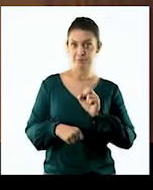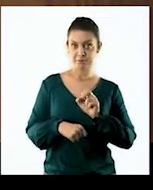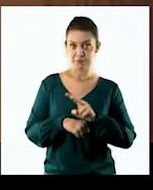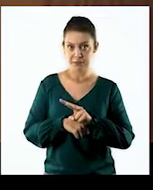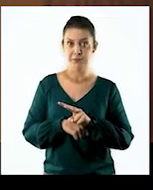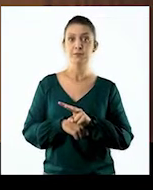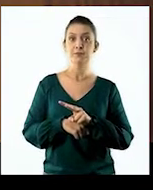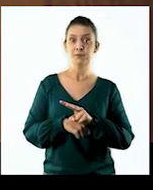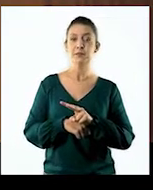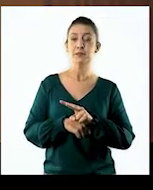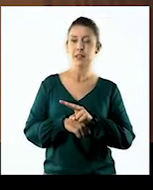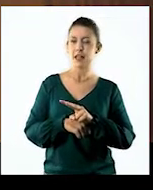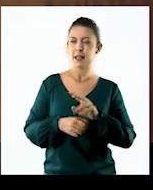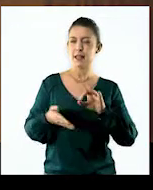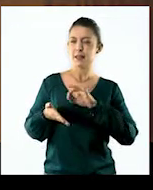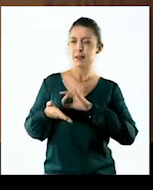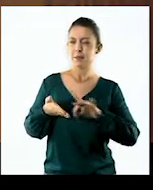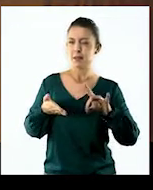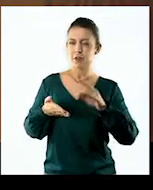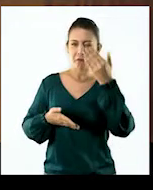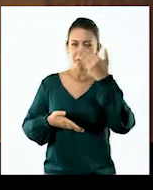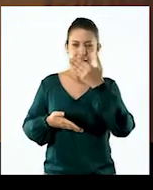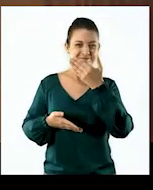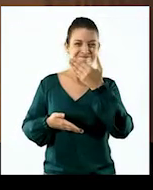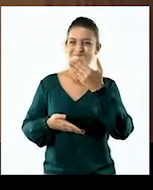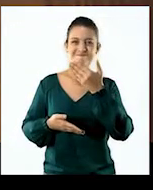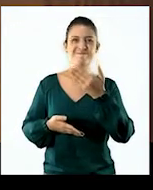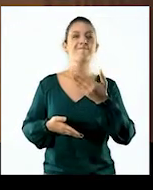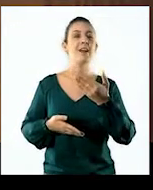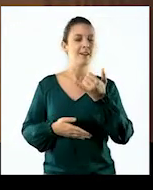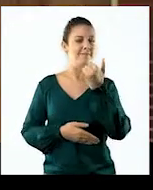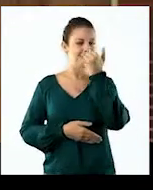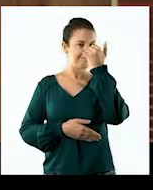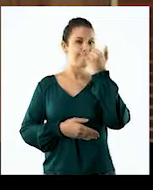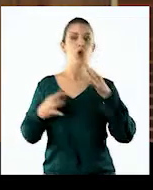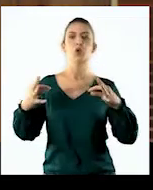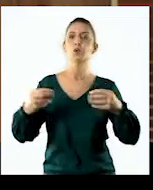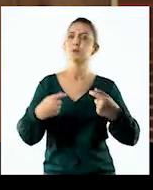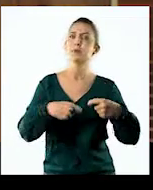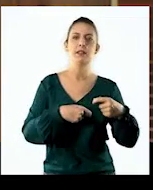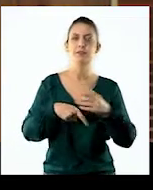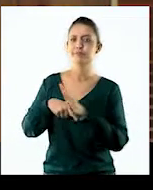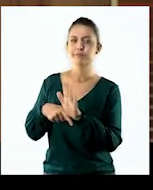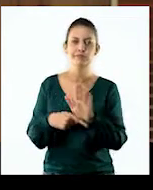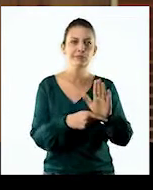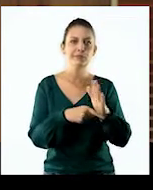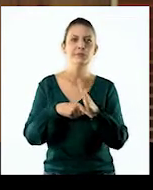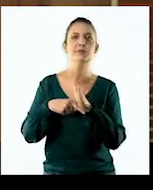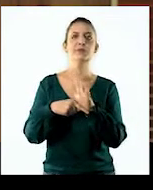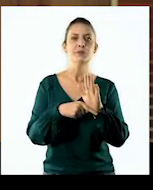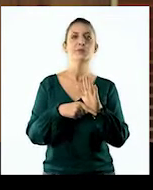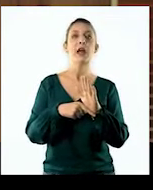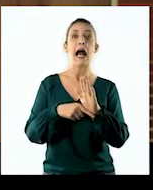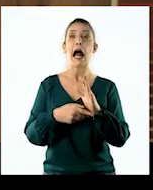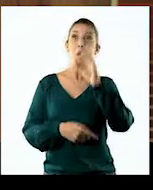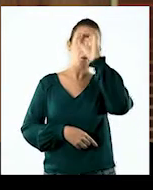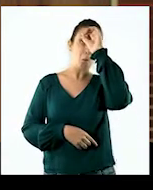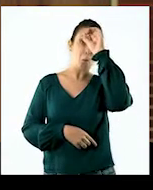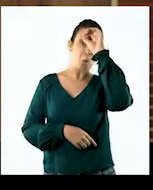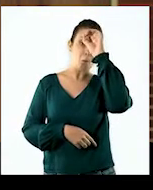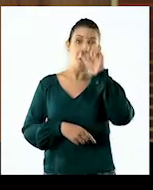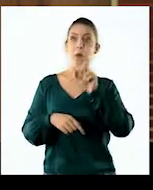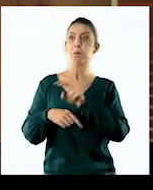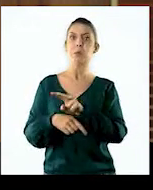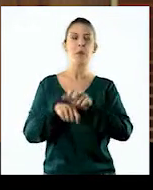o vírus é um inimigo invisível e traiçoeiro todos precisam colaborar para não serem